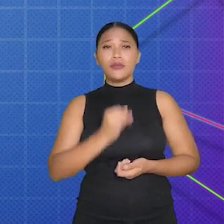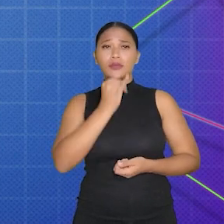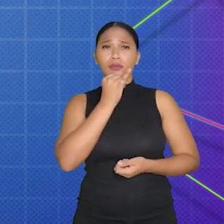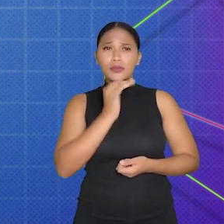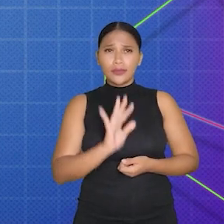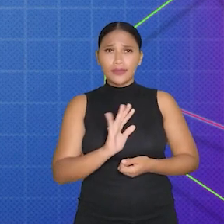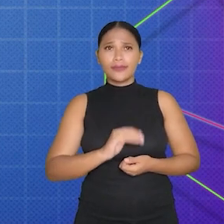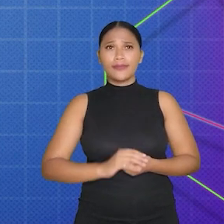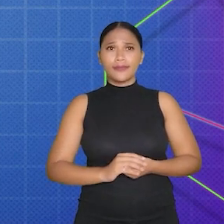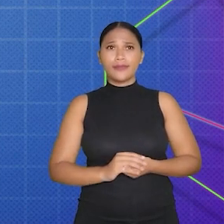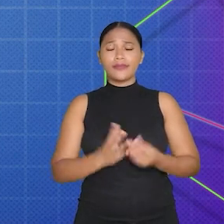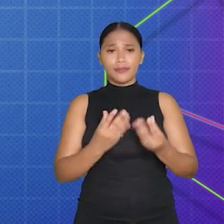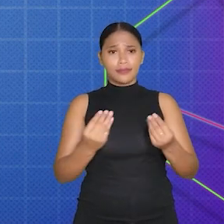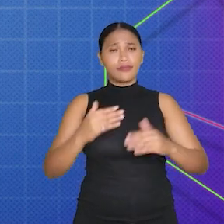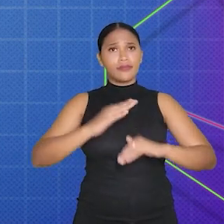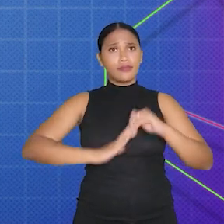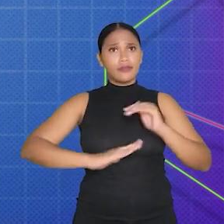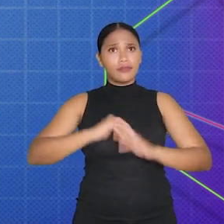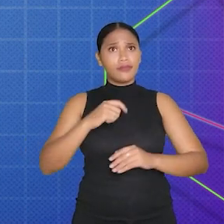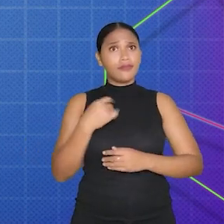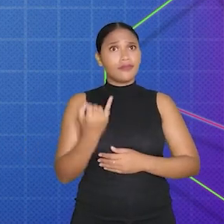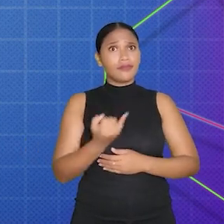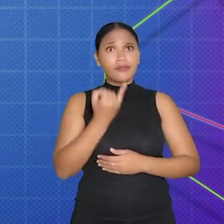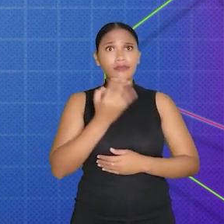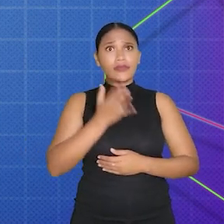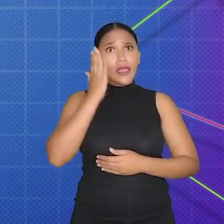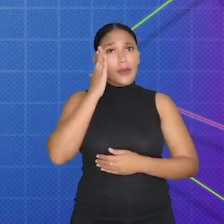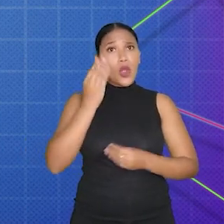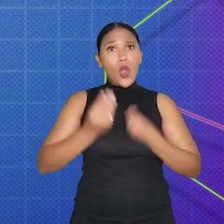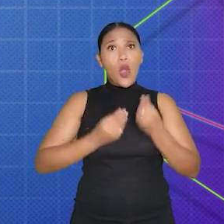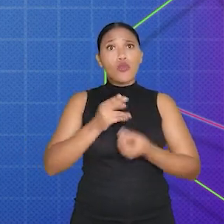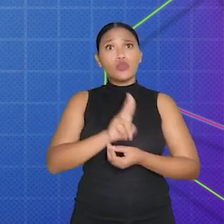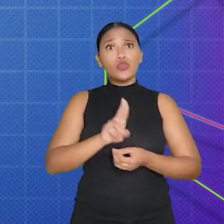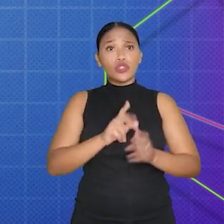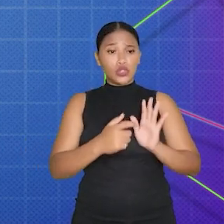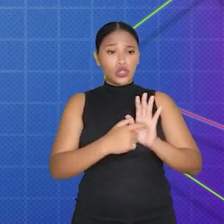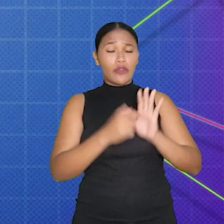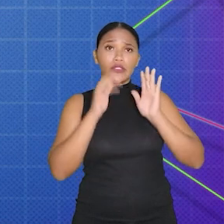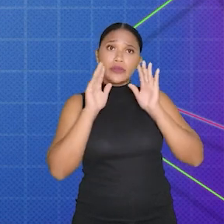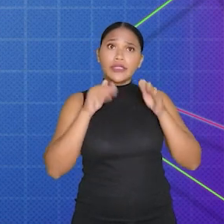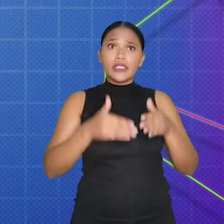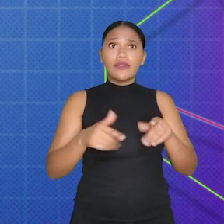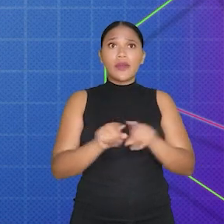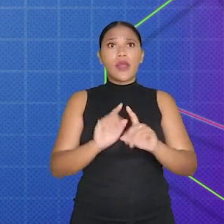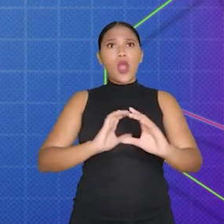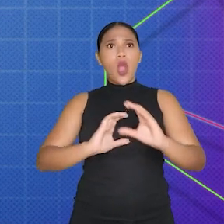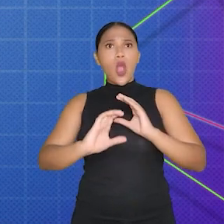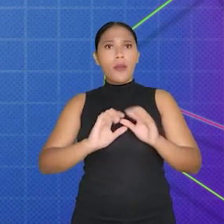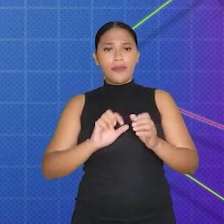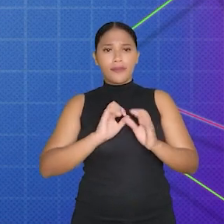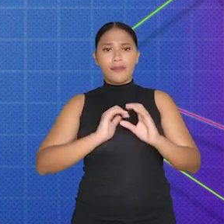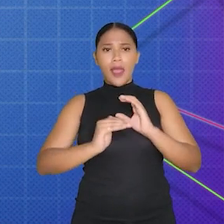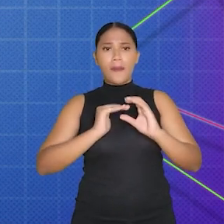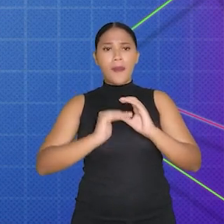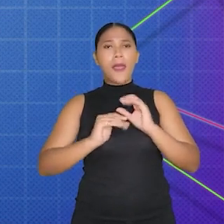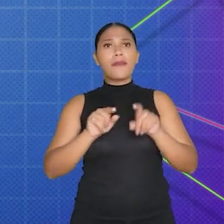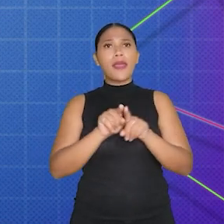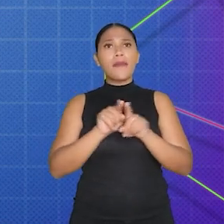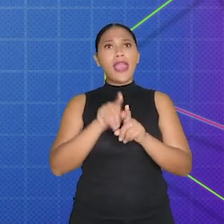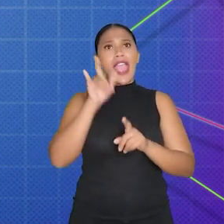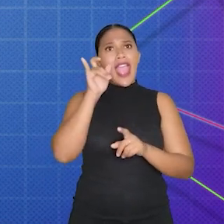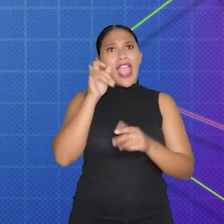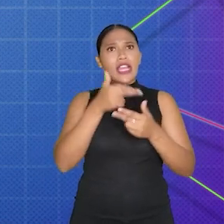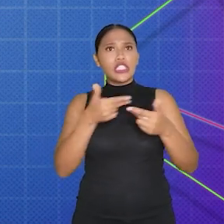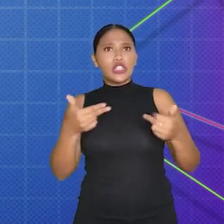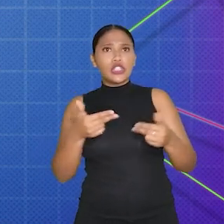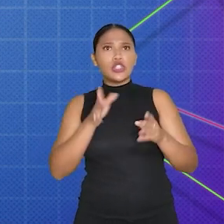tecnologias digitais. Por exemplo, em muitas profissões é essencial saber como utilizar softwares específicos e comunicar-se por e-mail